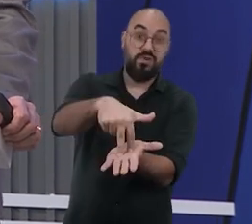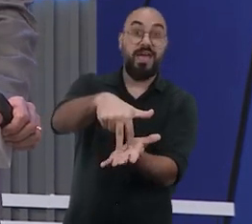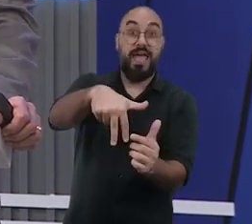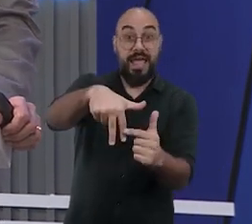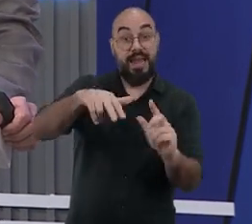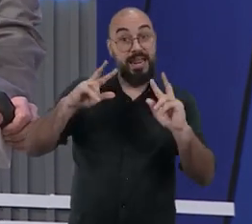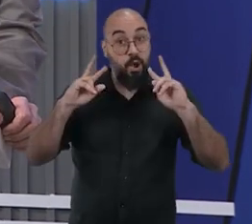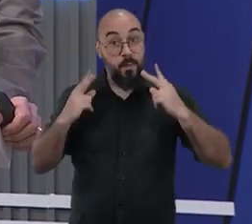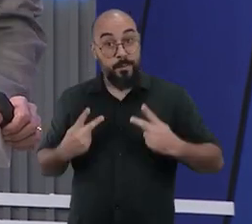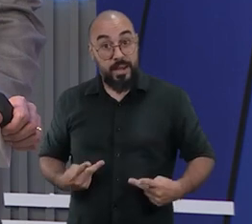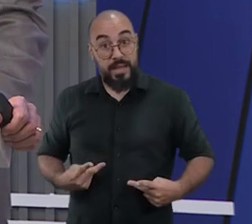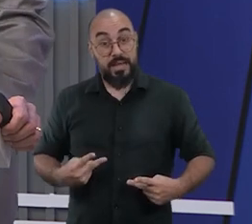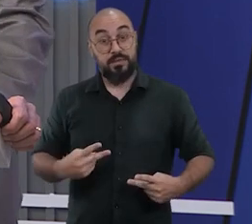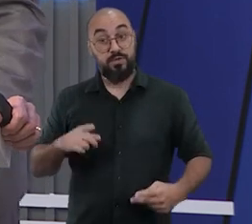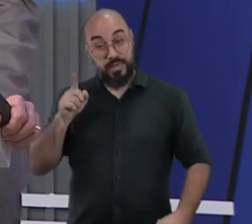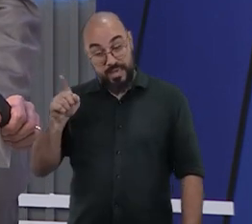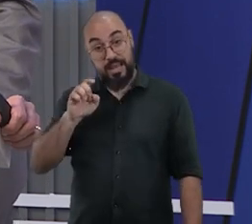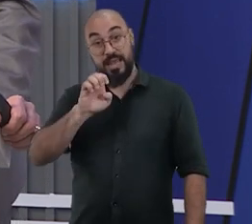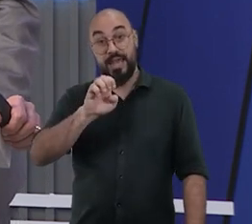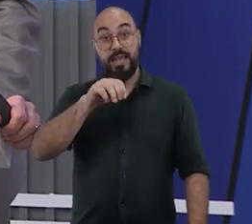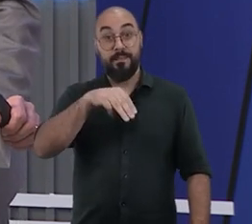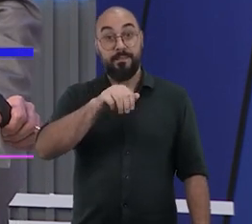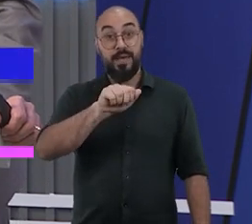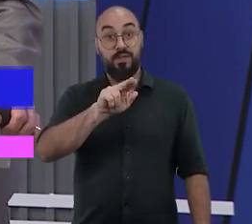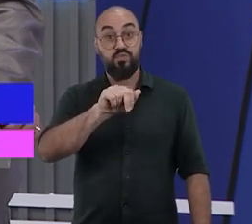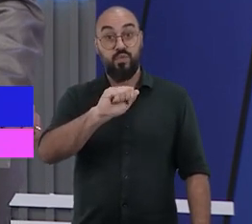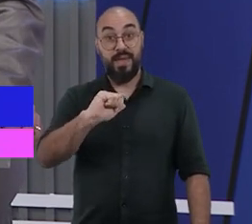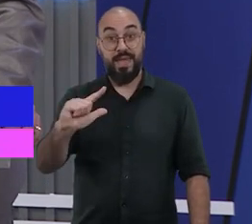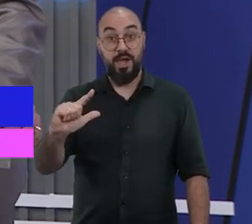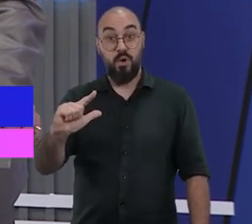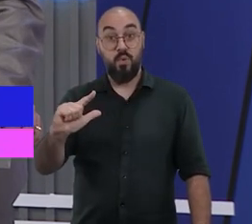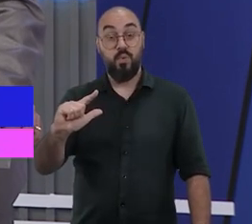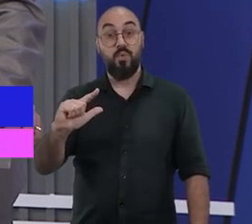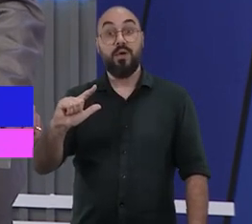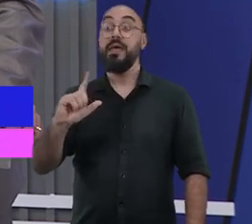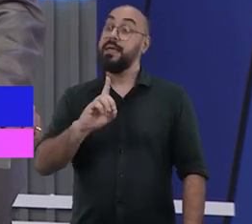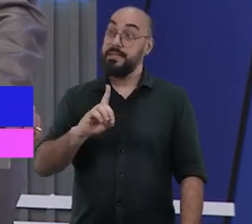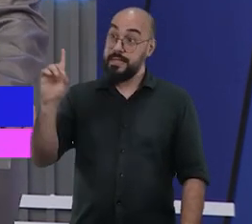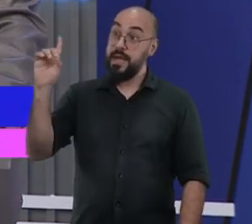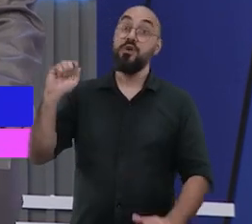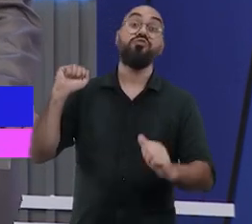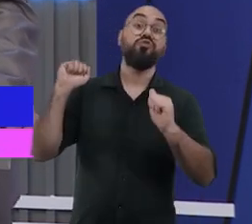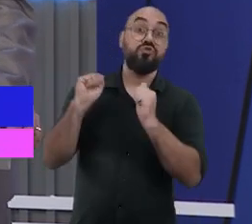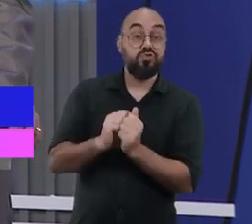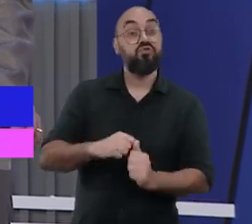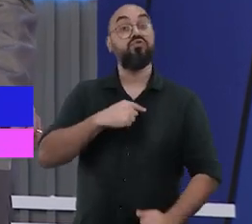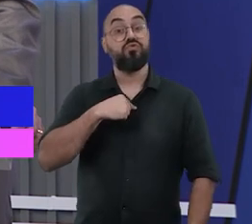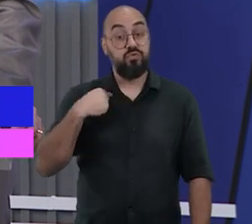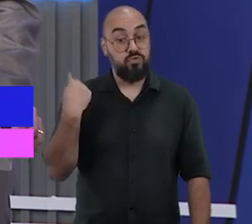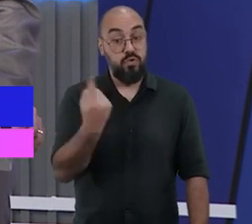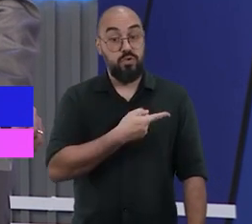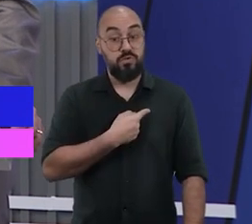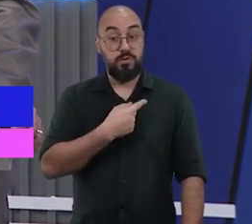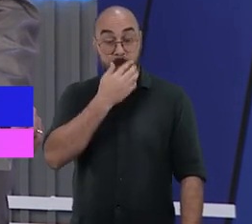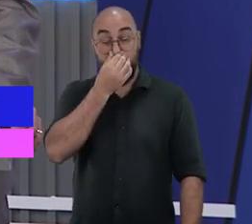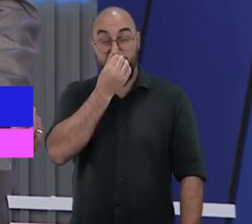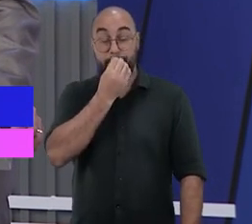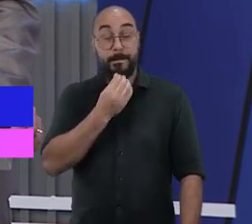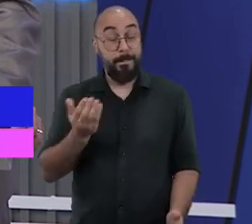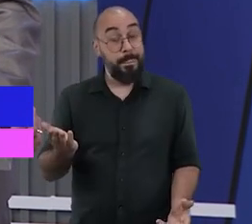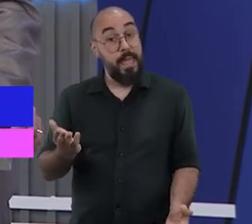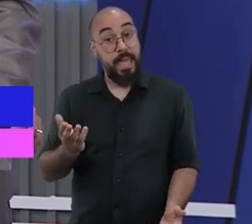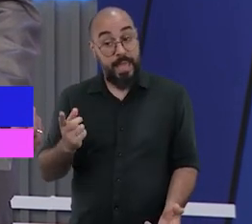é o Emanuel, o Deus conosco. O fato de Jesus ter encarnado era